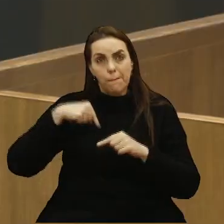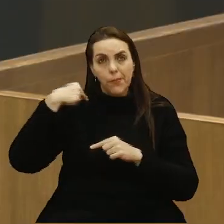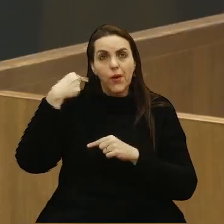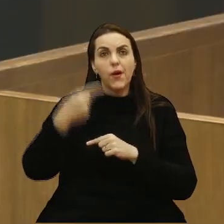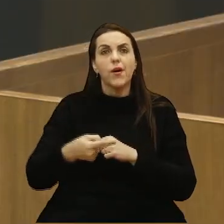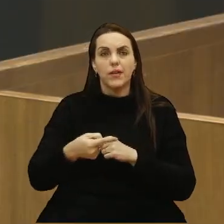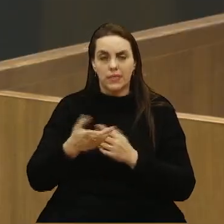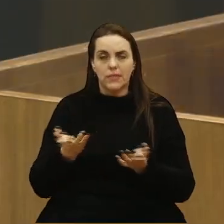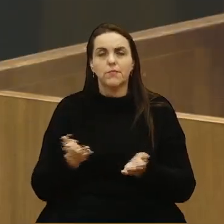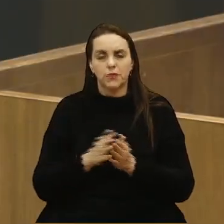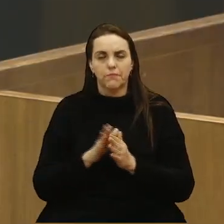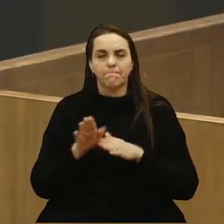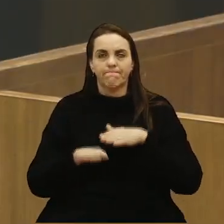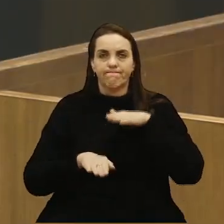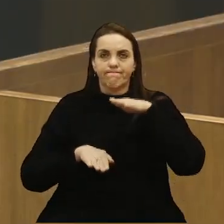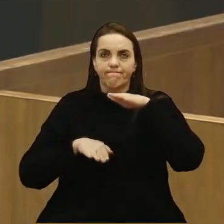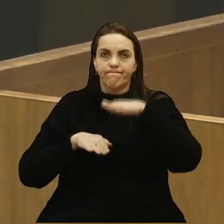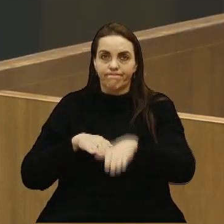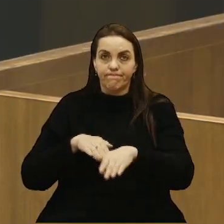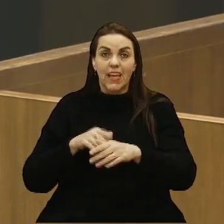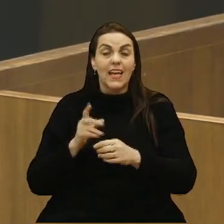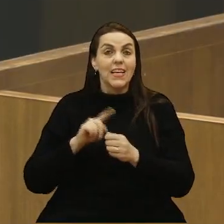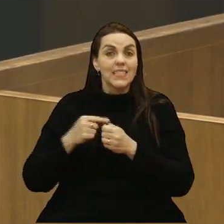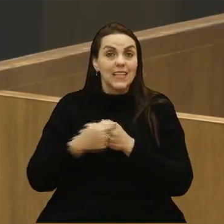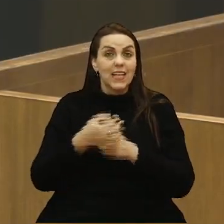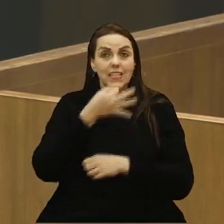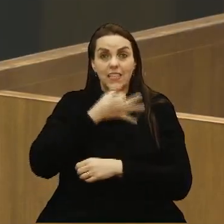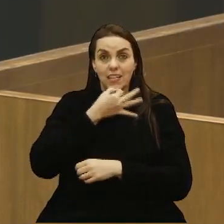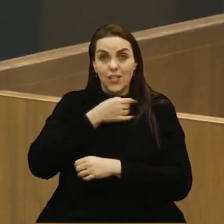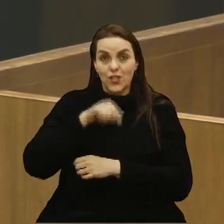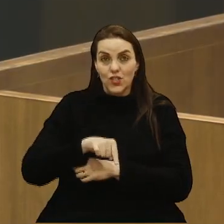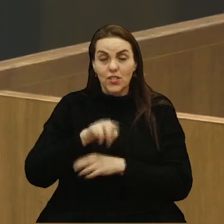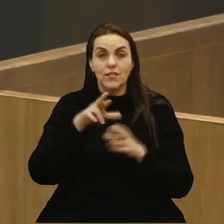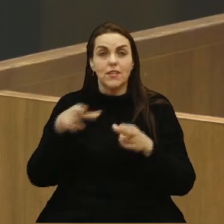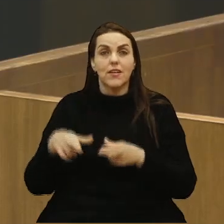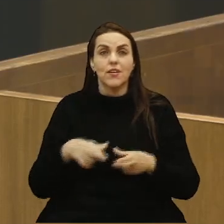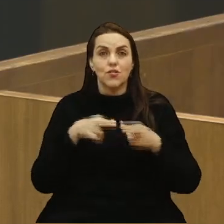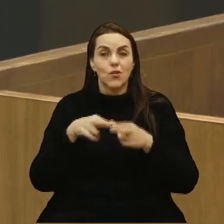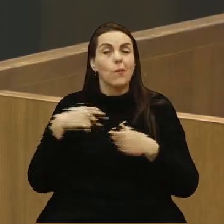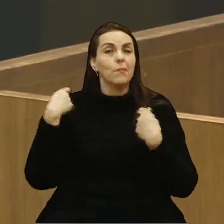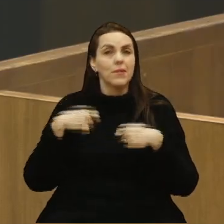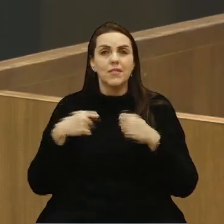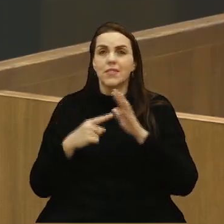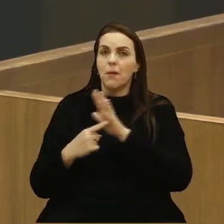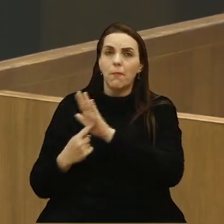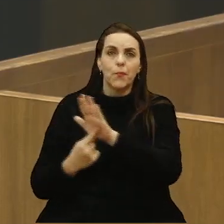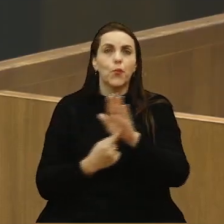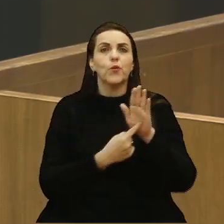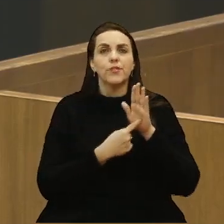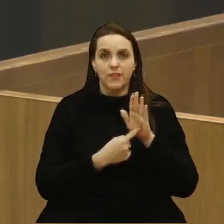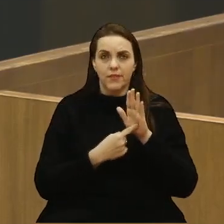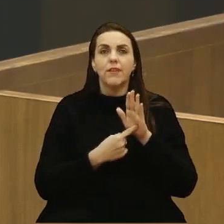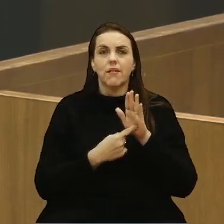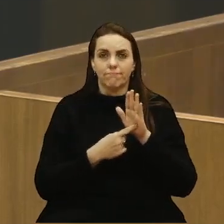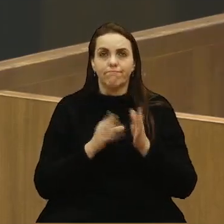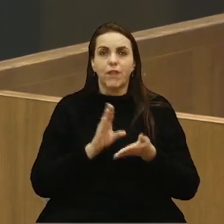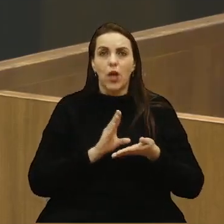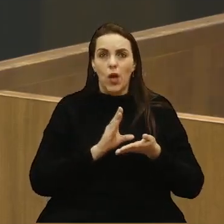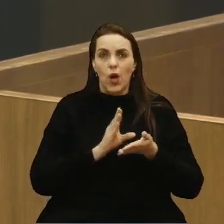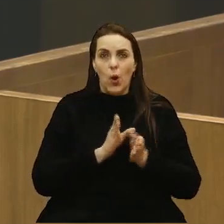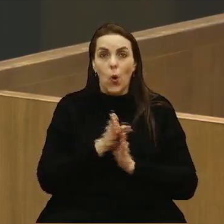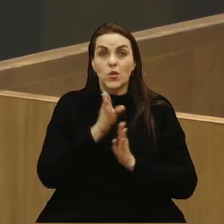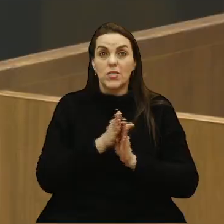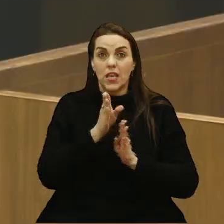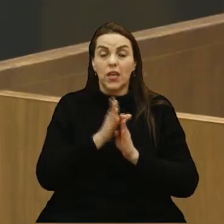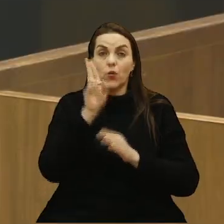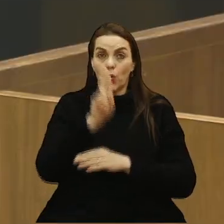passo. E nós, a cidade de Caxias e da região, precisa mostrar que o Conselho Universitário